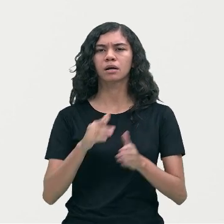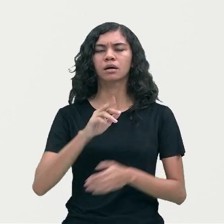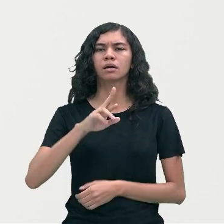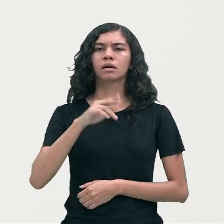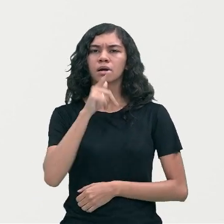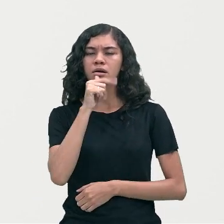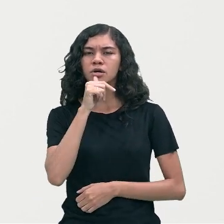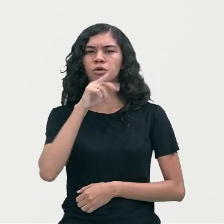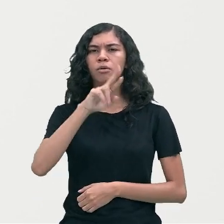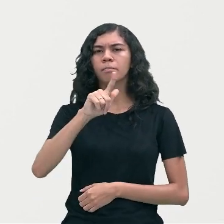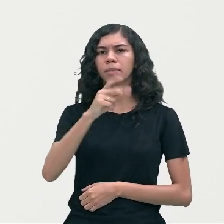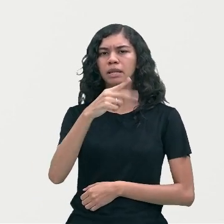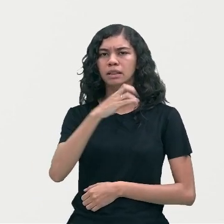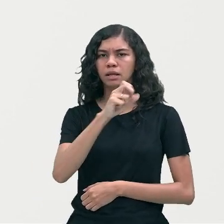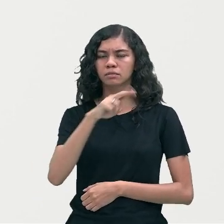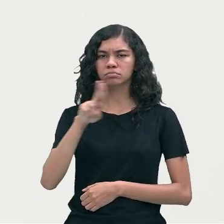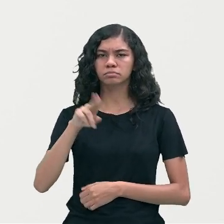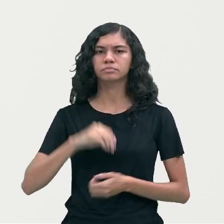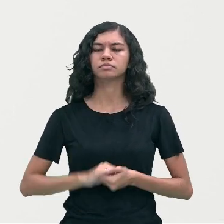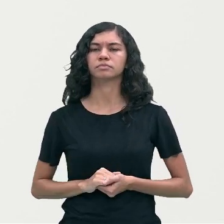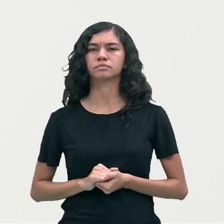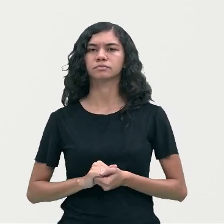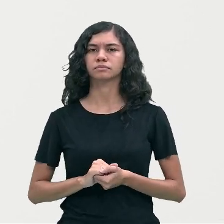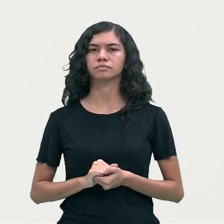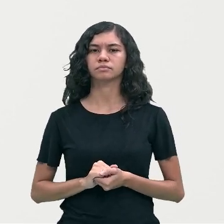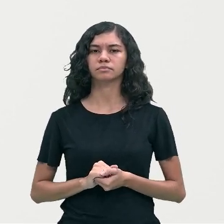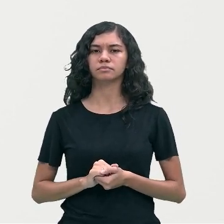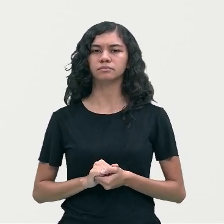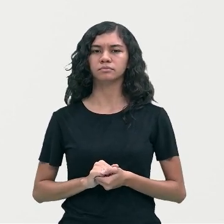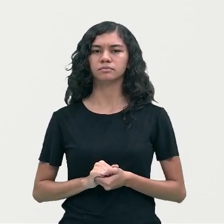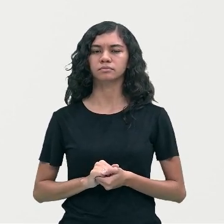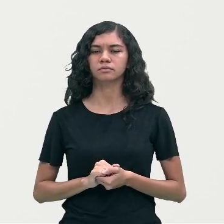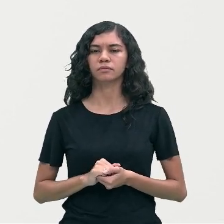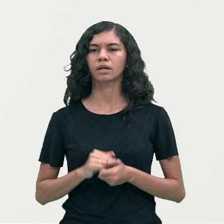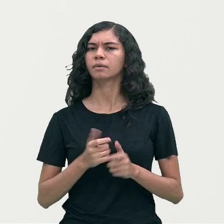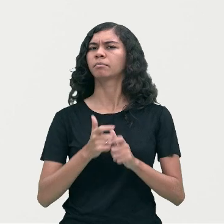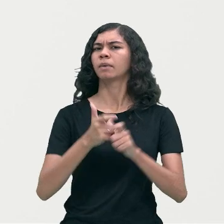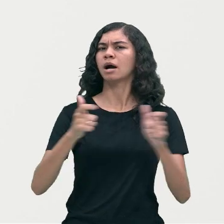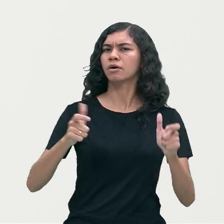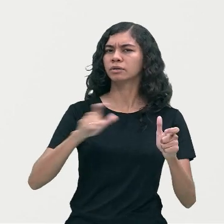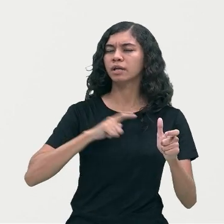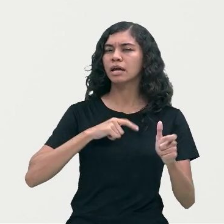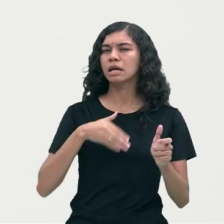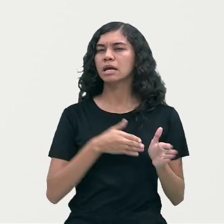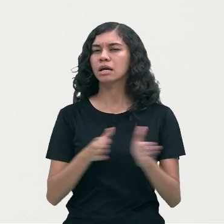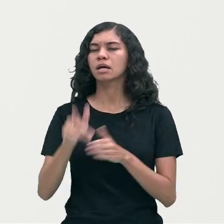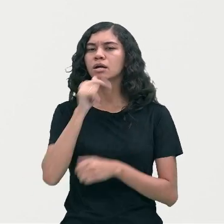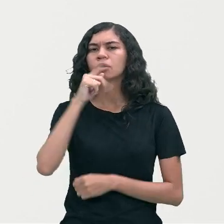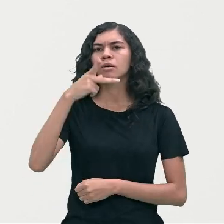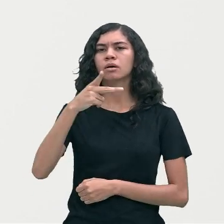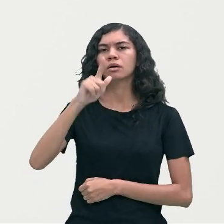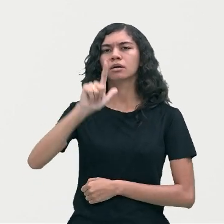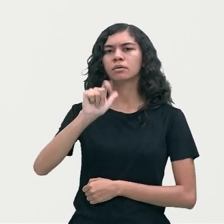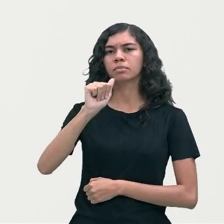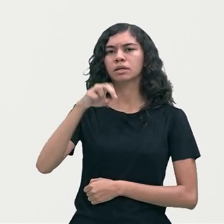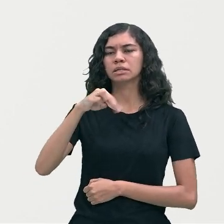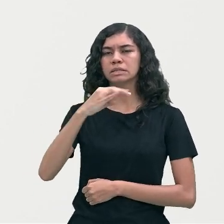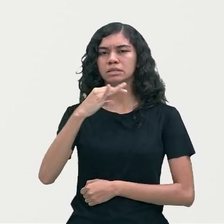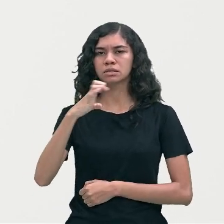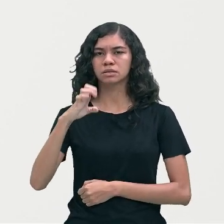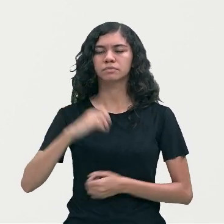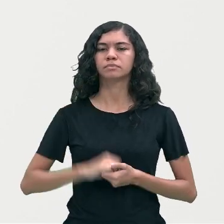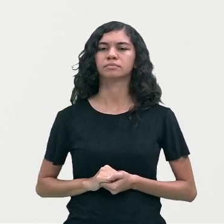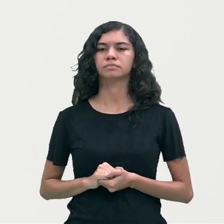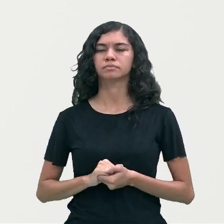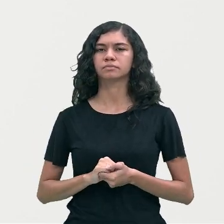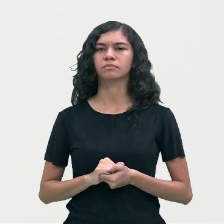maior parte da bacia amazônica, a gente vai ter os rios de planície, tá? Além de possuir características propícias para o